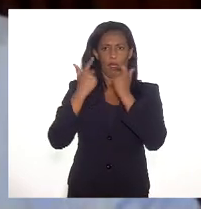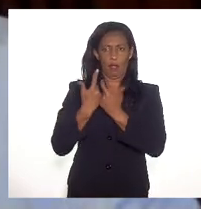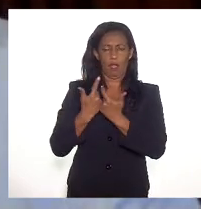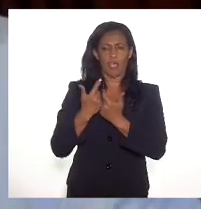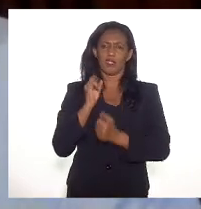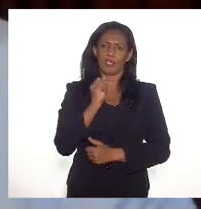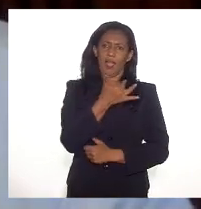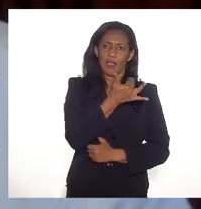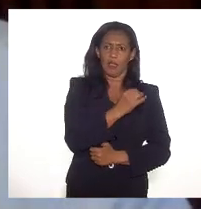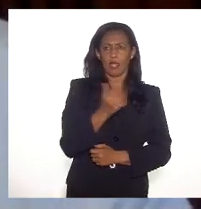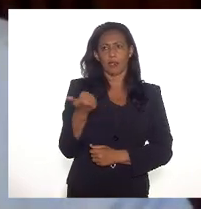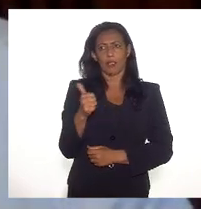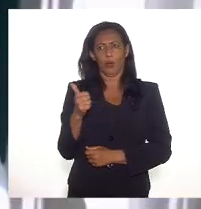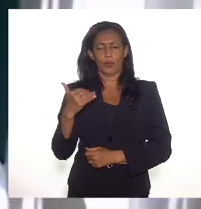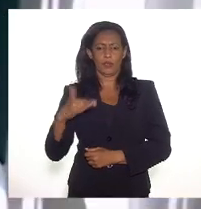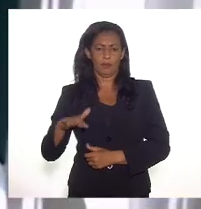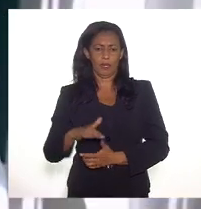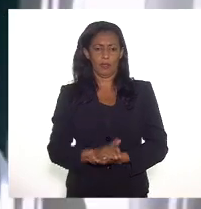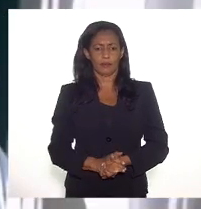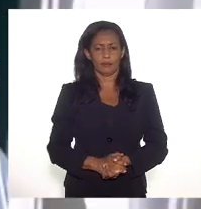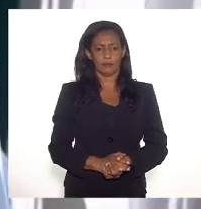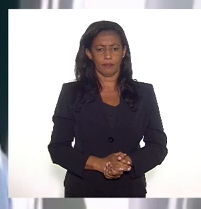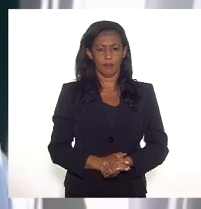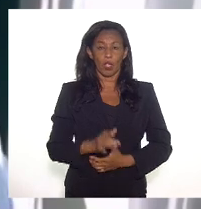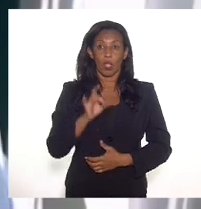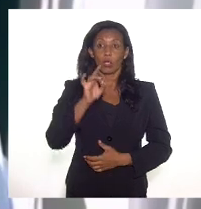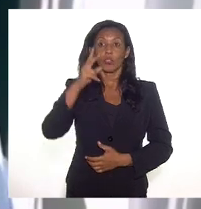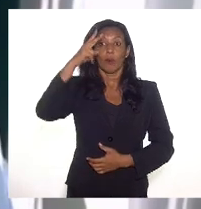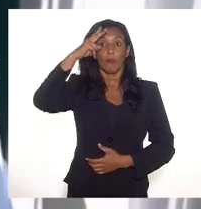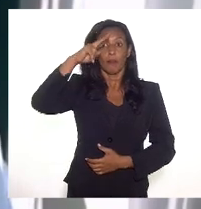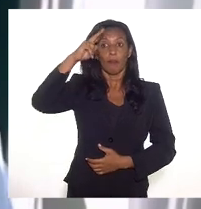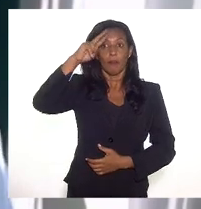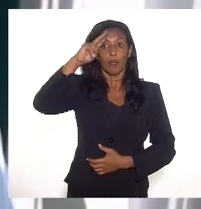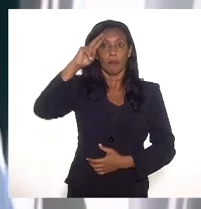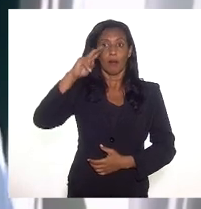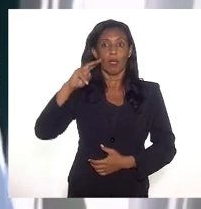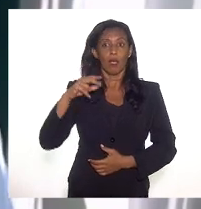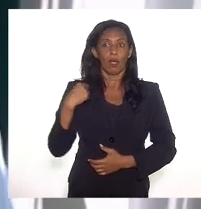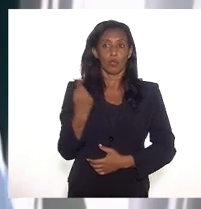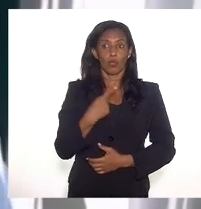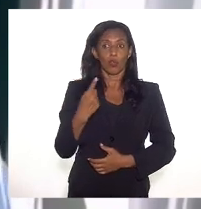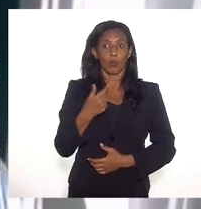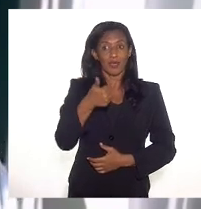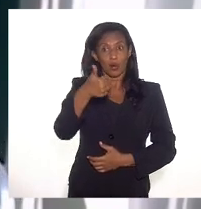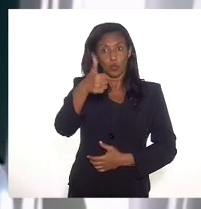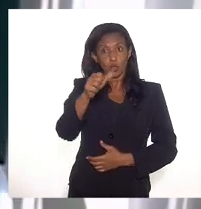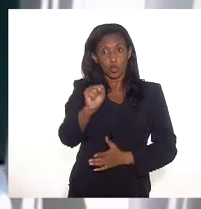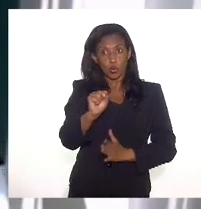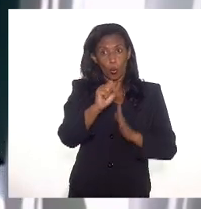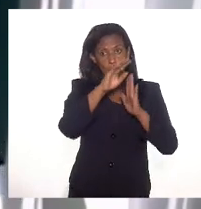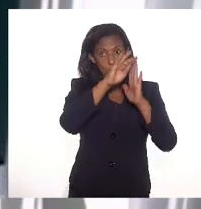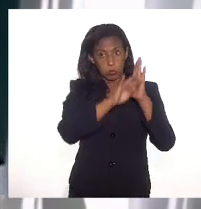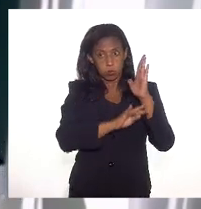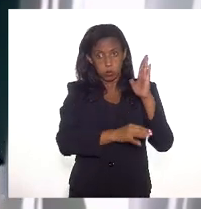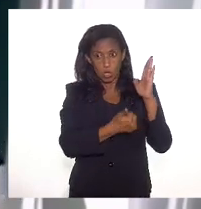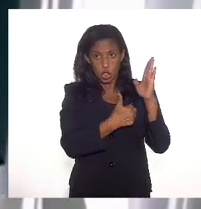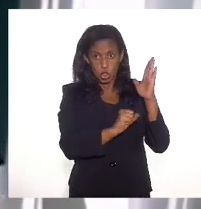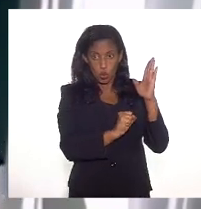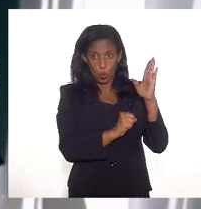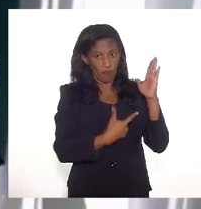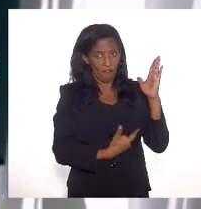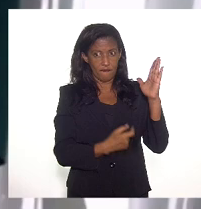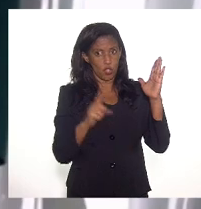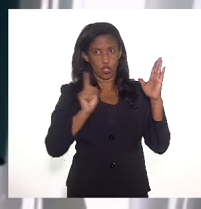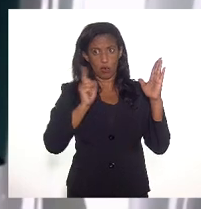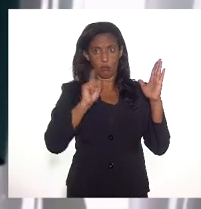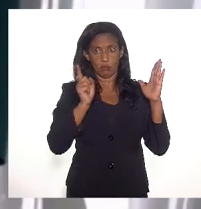10 às 11h30, ok? Deputado Márcio Pacheco, só para lembrar bom. Que a gente foi até o 18, não foi até o 20, não. Foi até o 18.